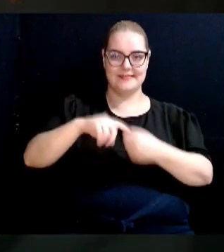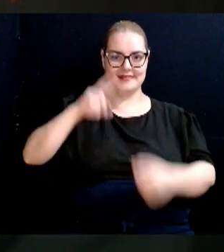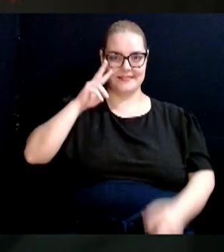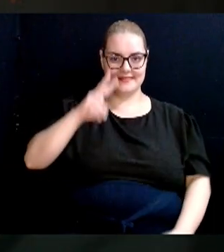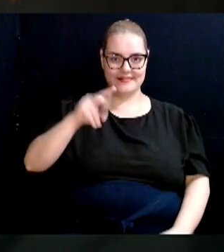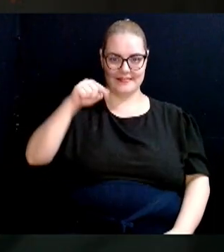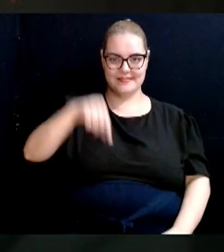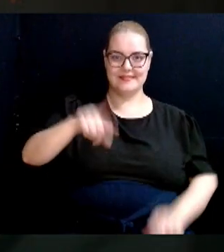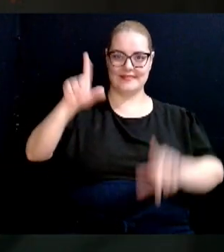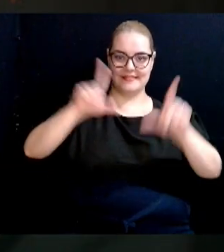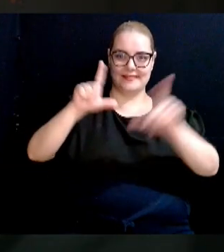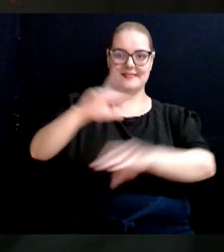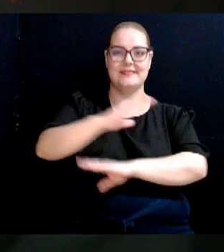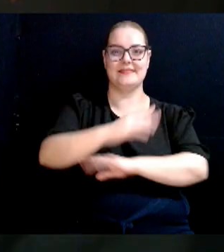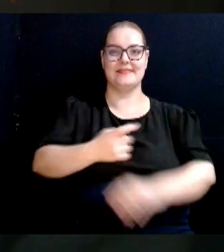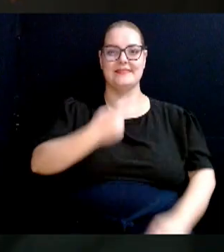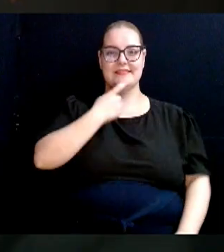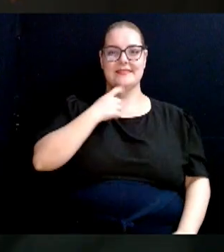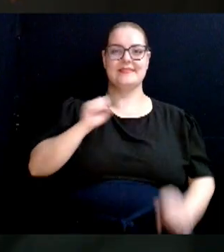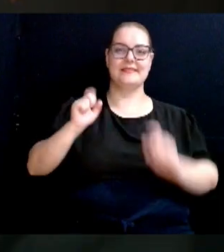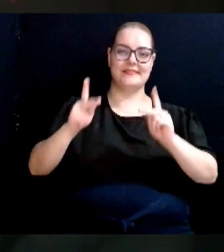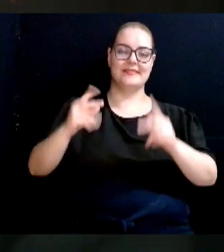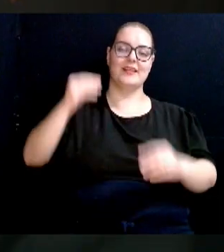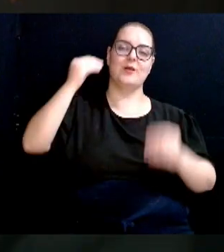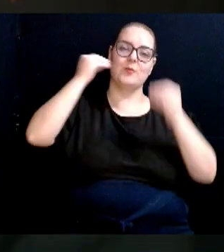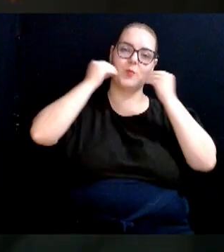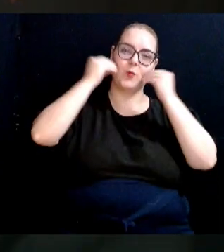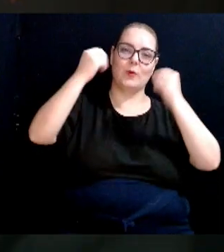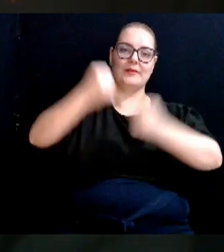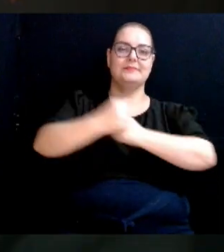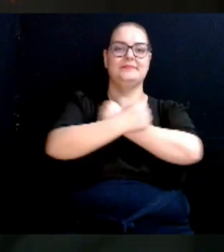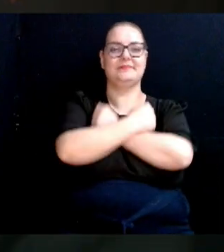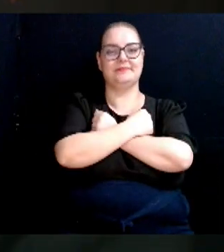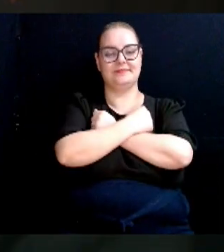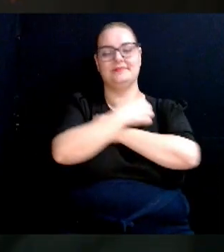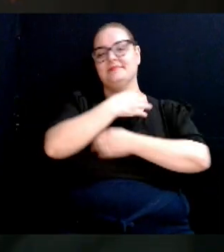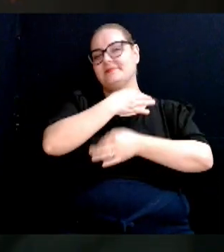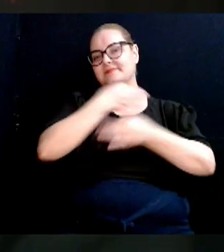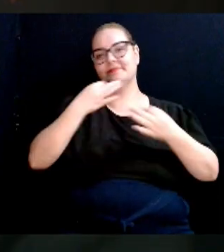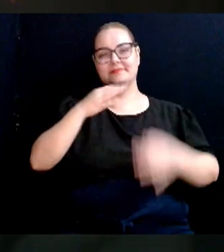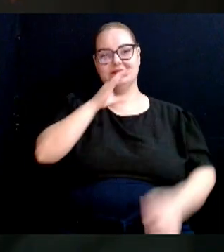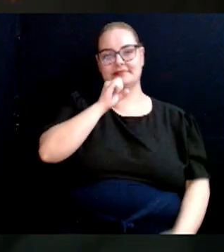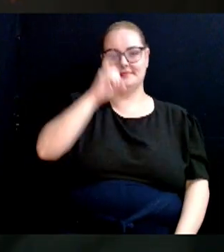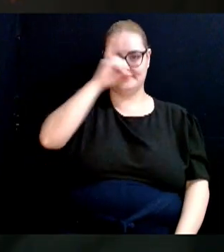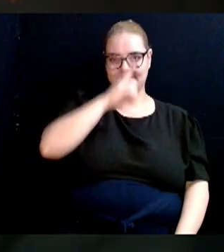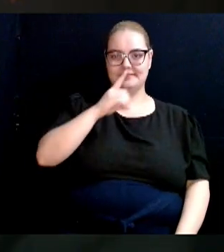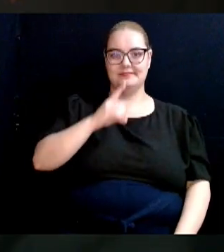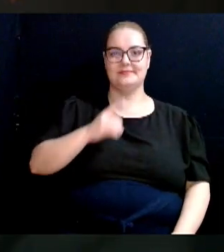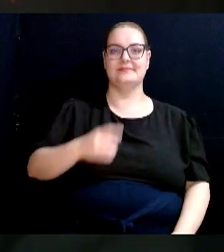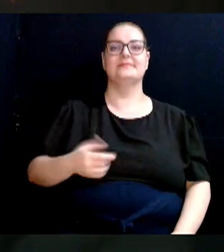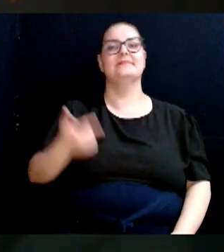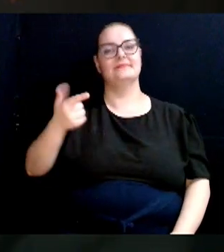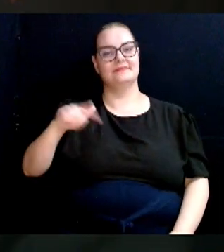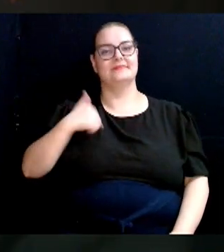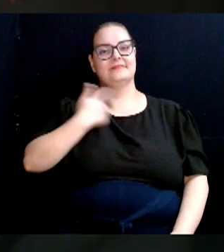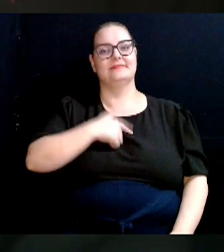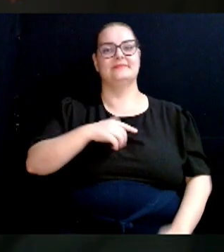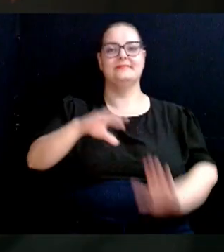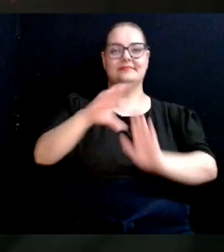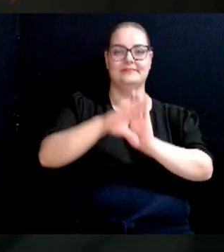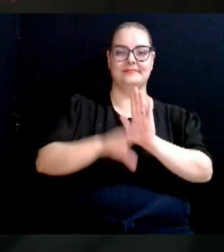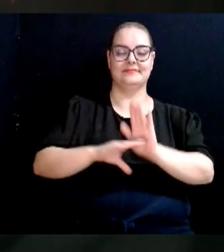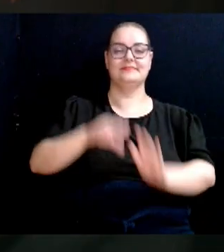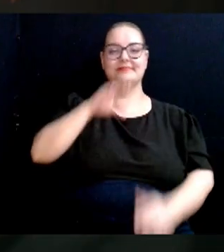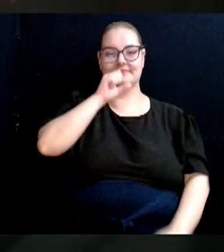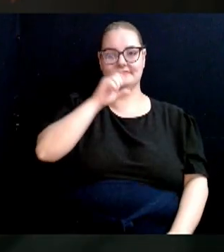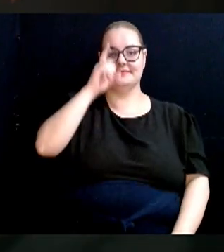Câmara Campinas, tá bom? Um grande abraço para você, um excelente fim de semana, fique com a gente, a programação de final de semana da TV